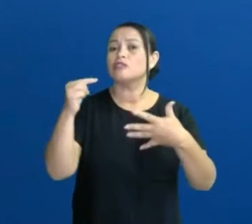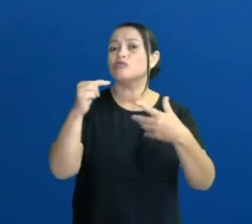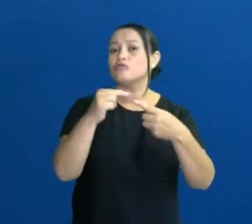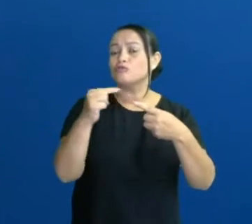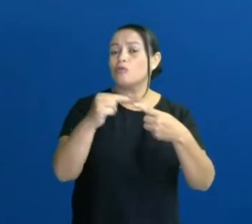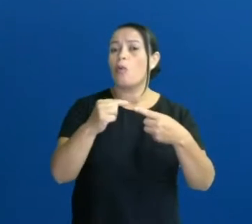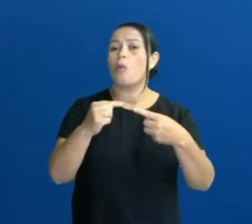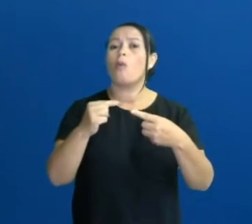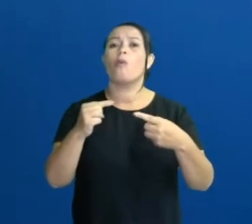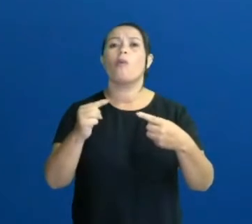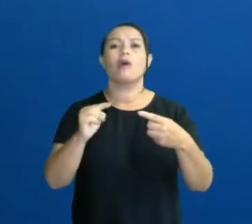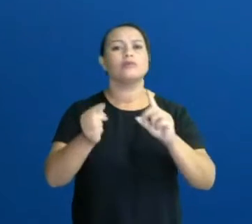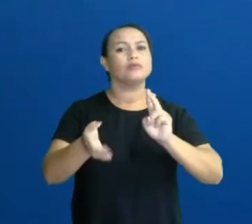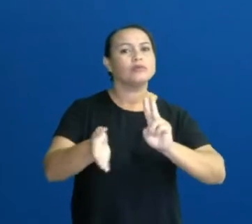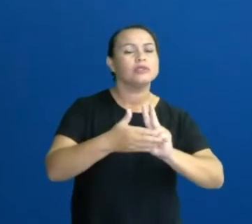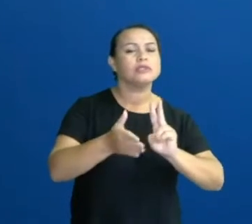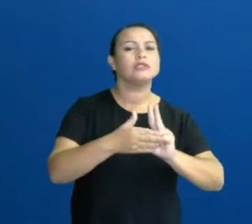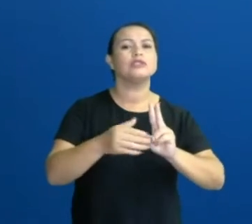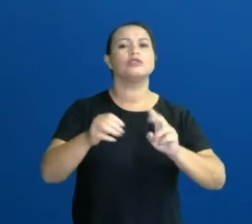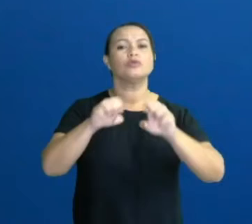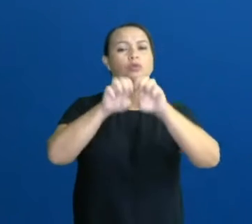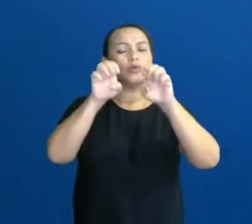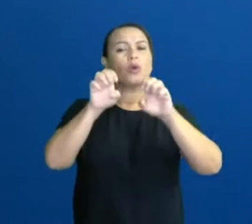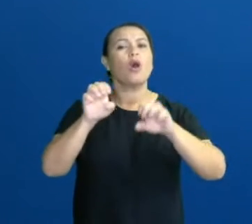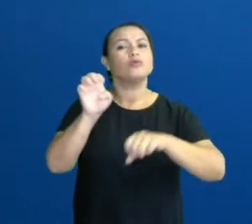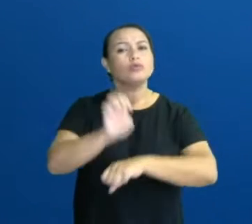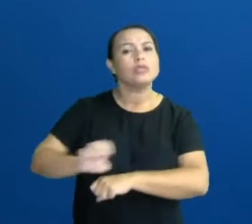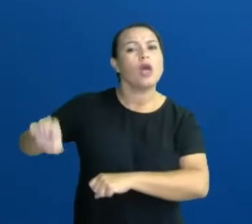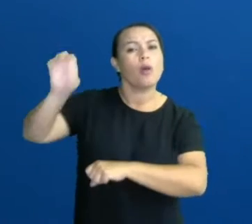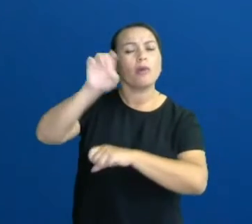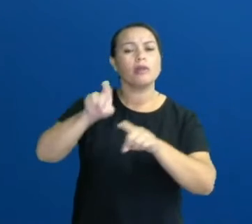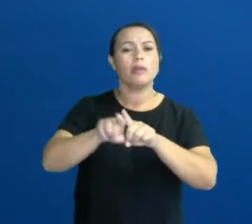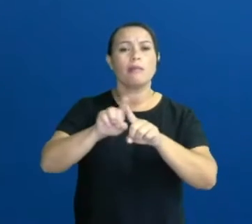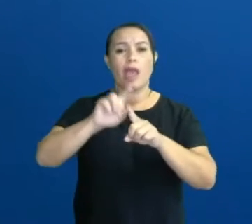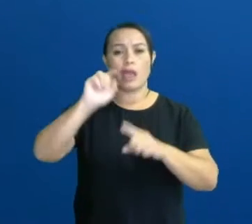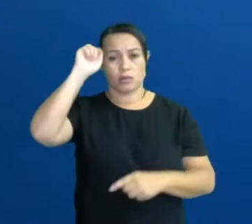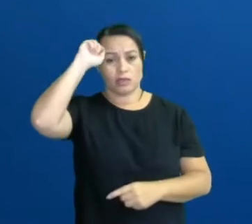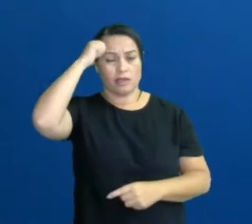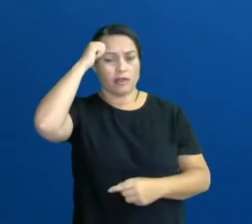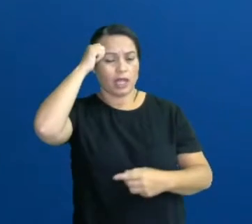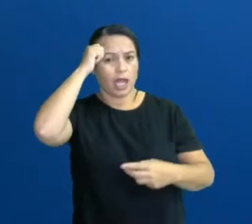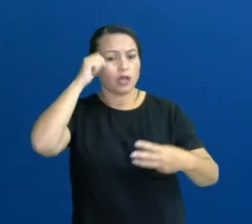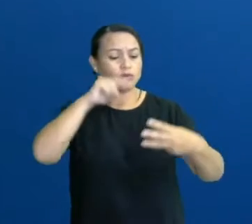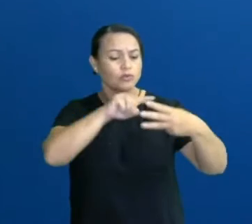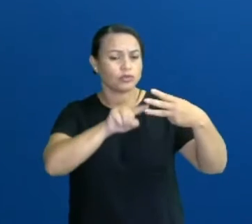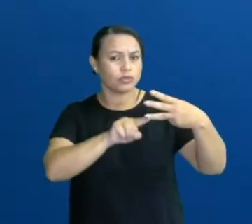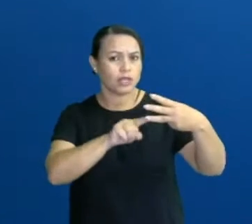povos europeus, os povos africanos compõem esse grupo